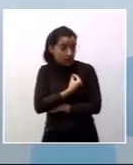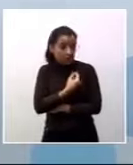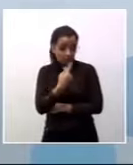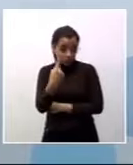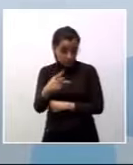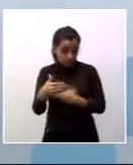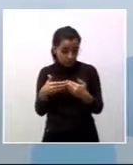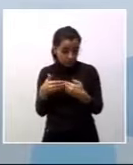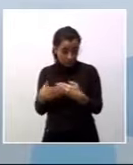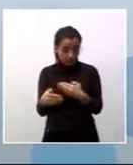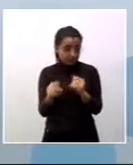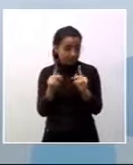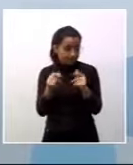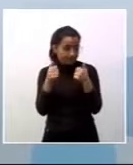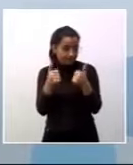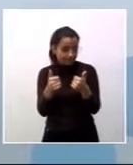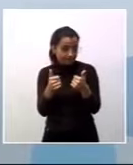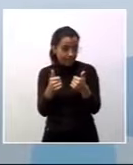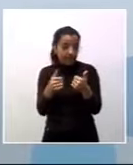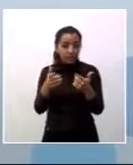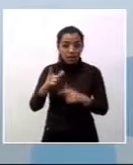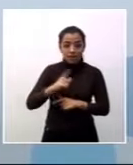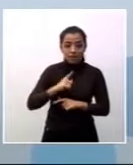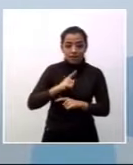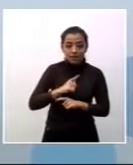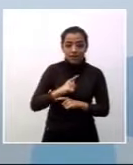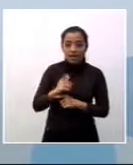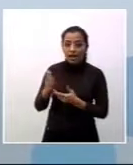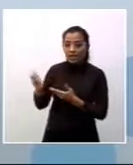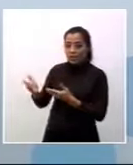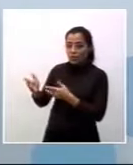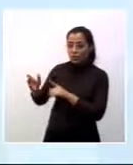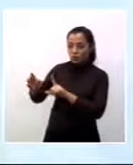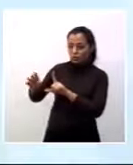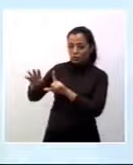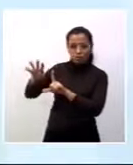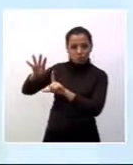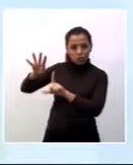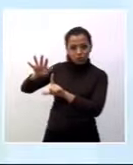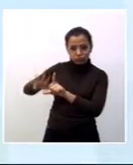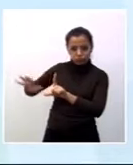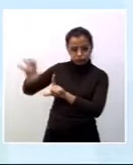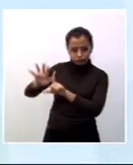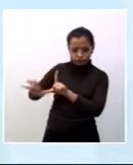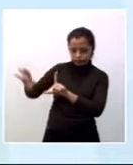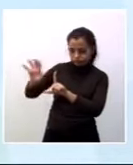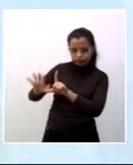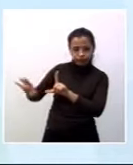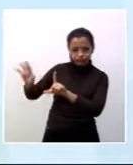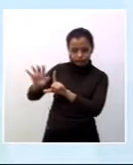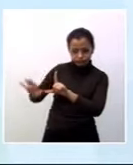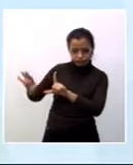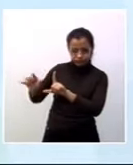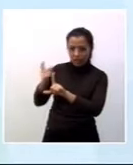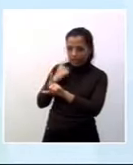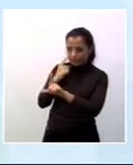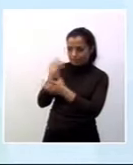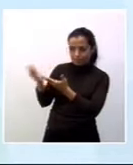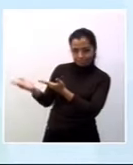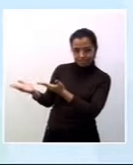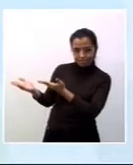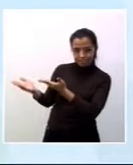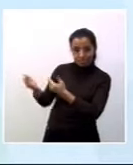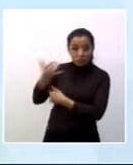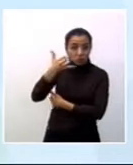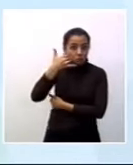ah está então a gente vai deixar o qr code aí na tela para você está e quem não consegui fazer a pesquisa pelo qr